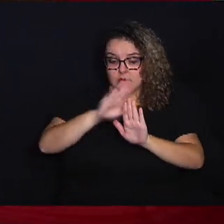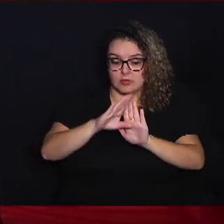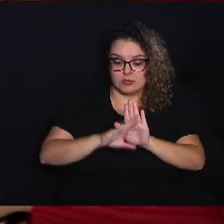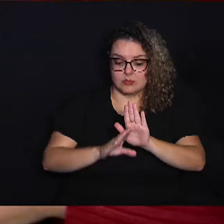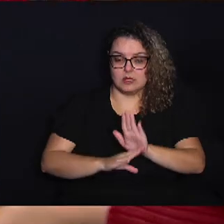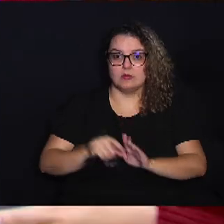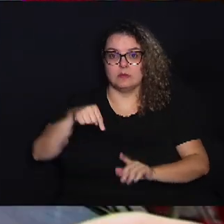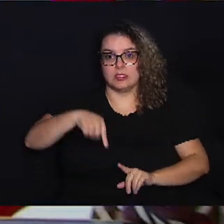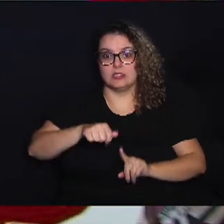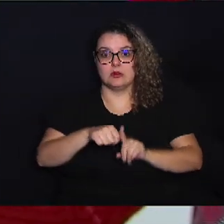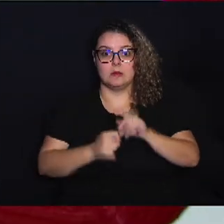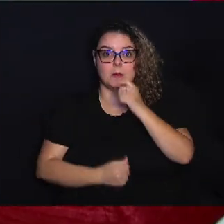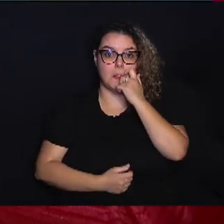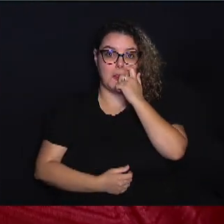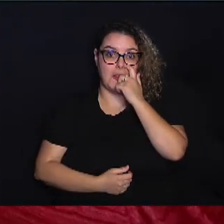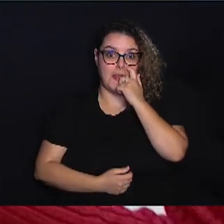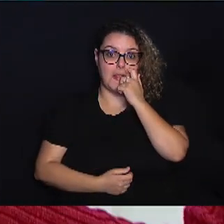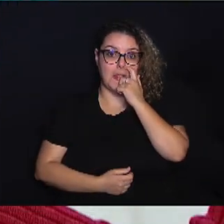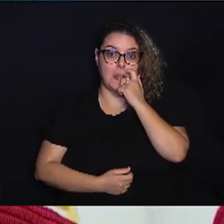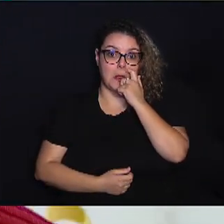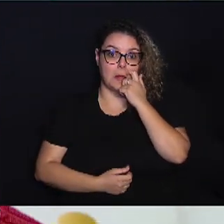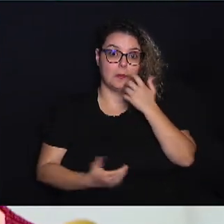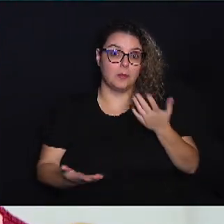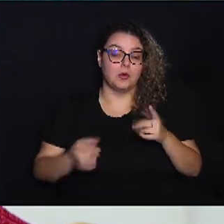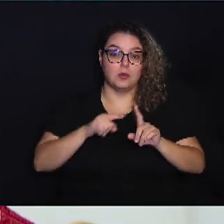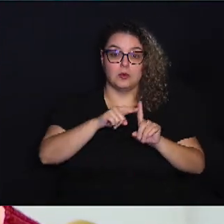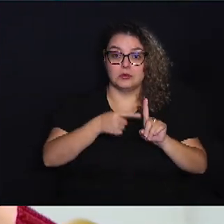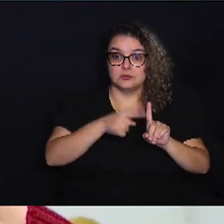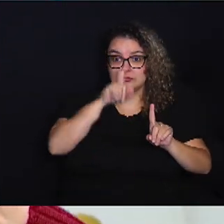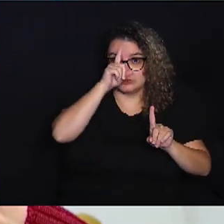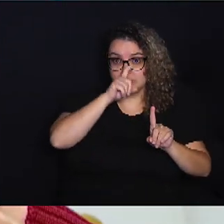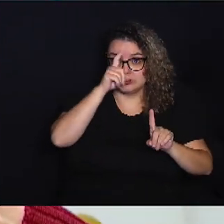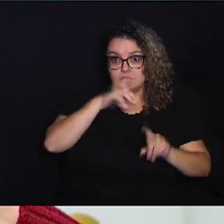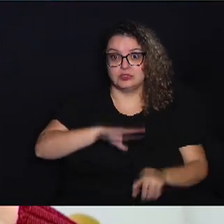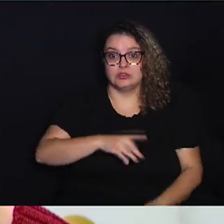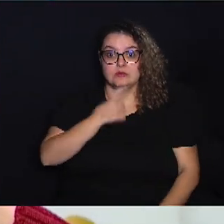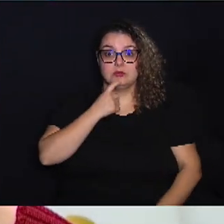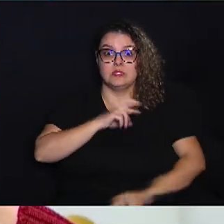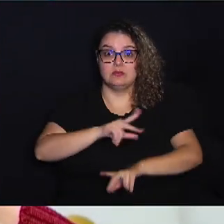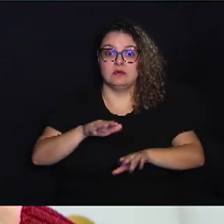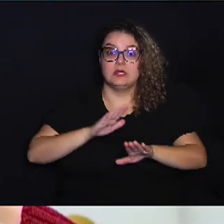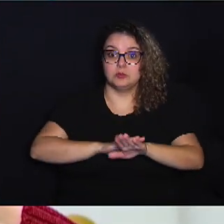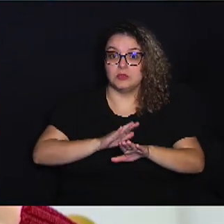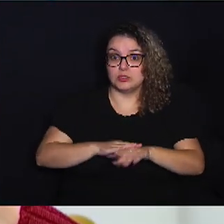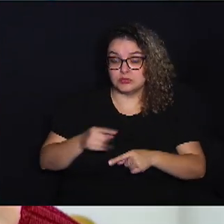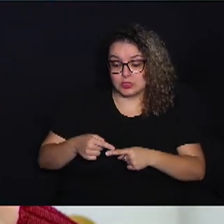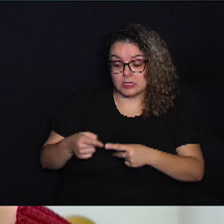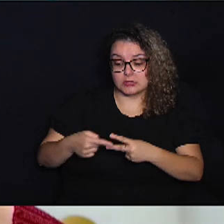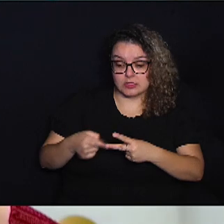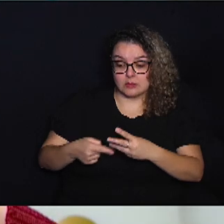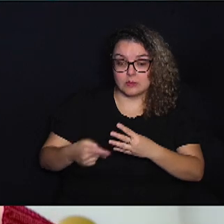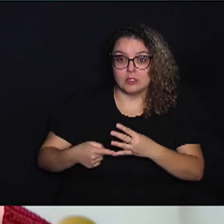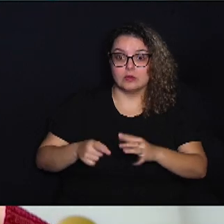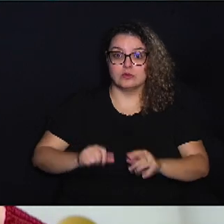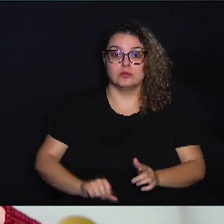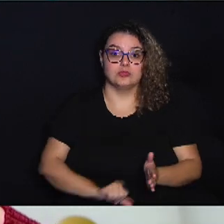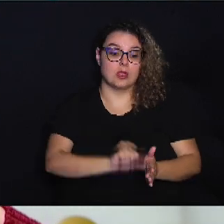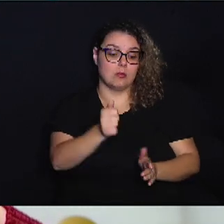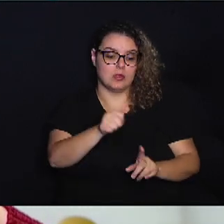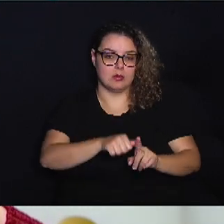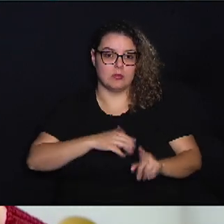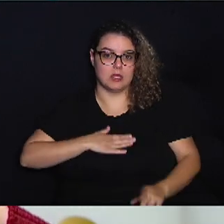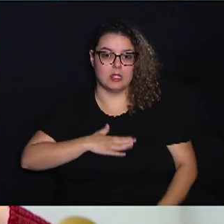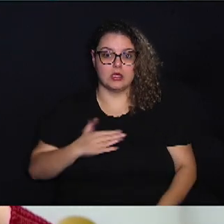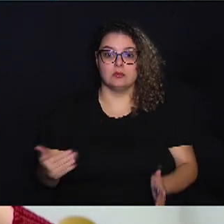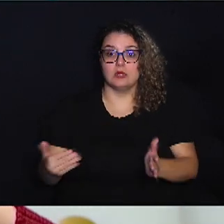para esse mês? Bom, a Maternidade de Campinas está fazendo diversas ações durante a semana, né, para a gente comemorar do dia 1º ao dia 7,